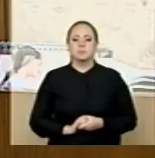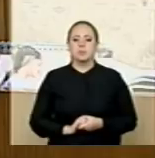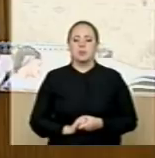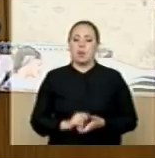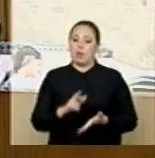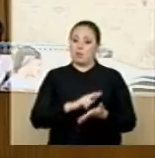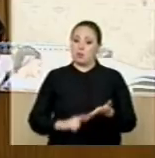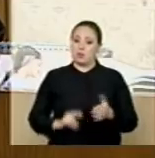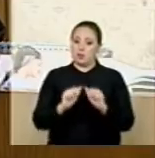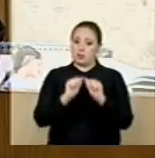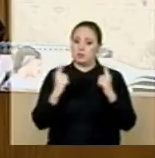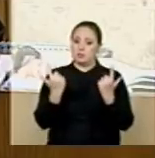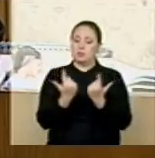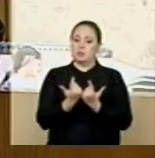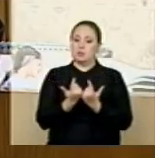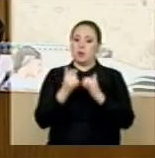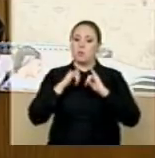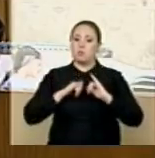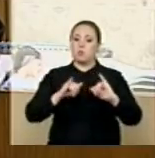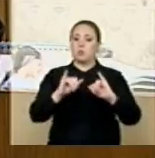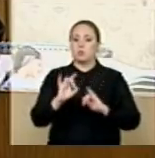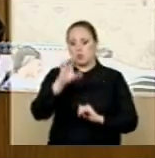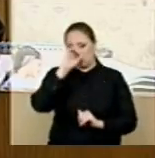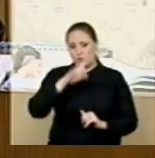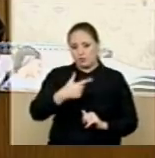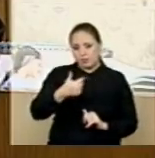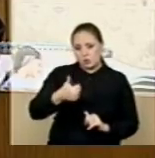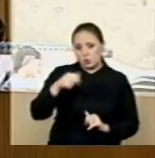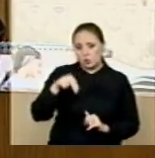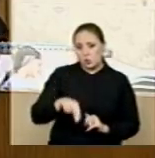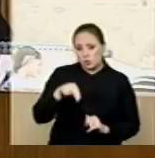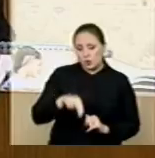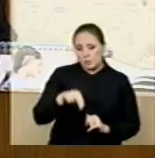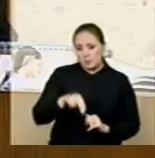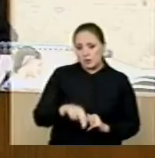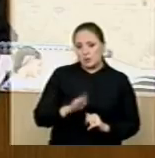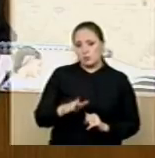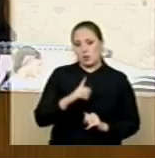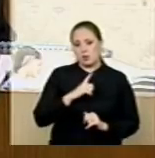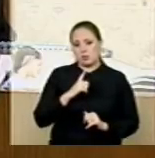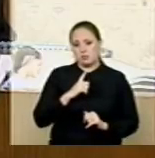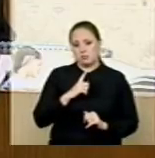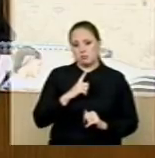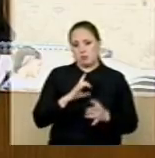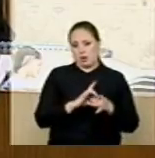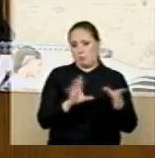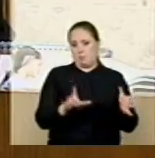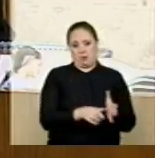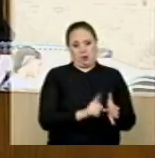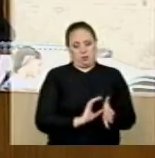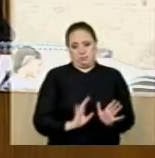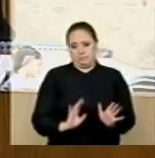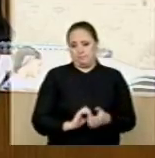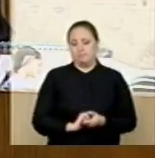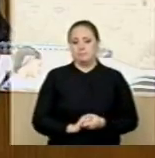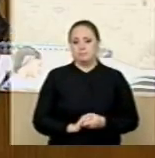de Janeiro foi publicada apenas no dia 21 de novembro, quando já havia sido executada.